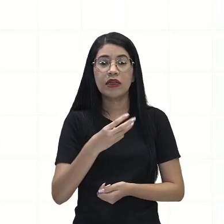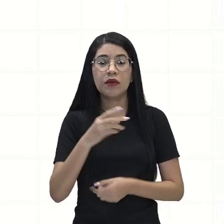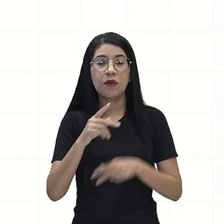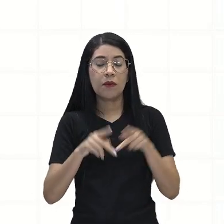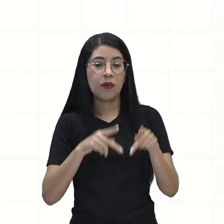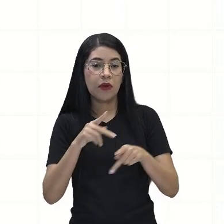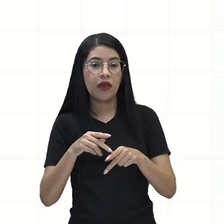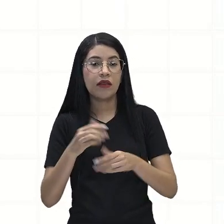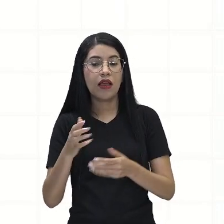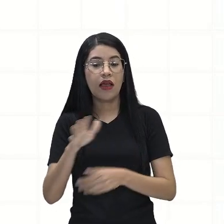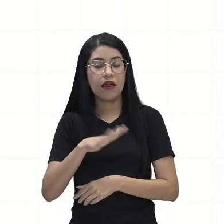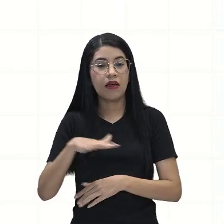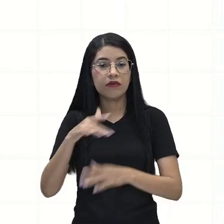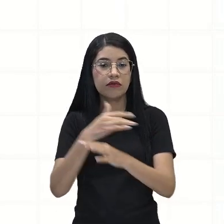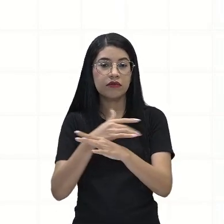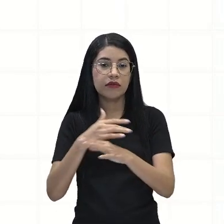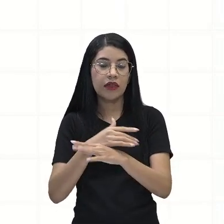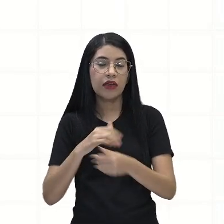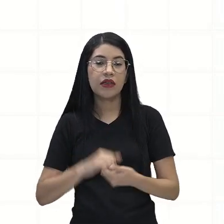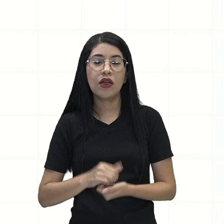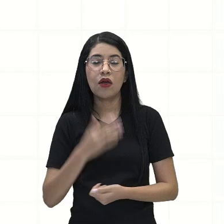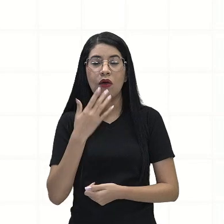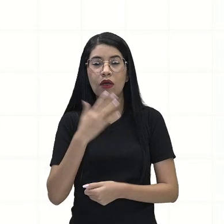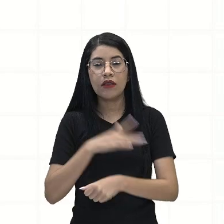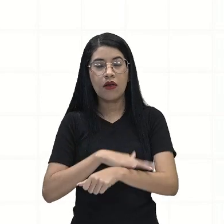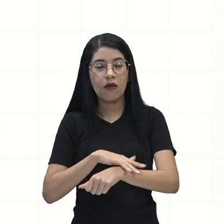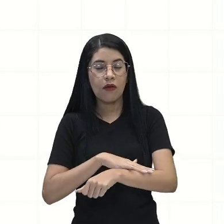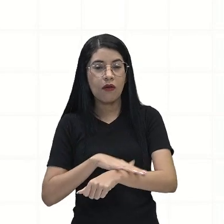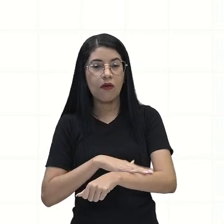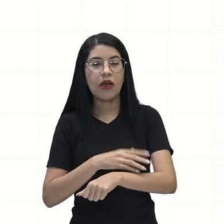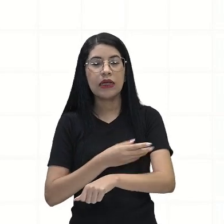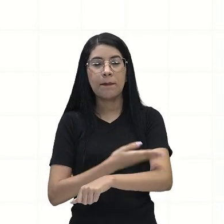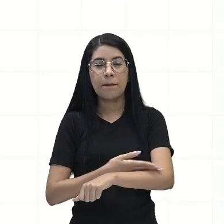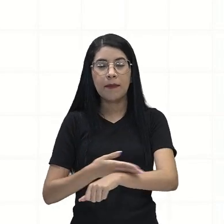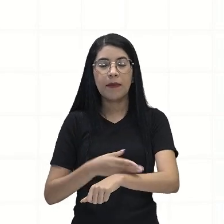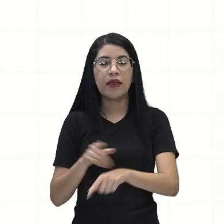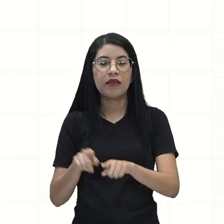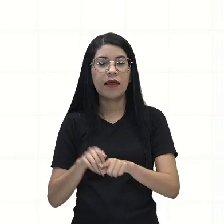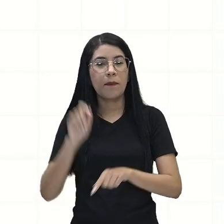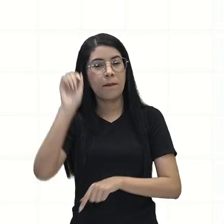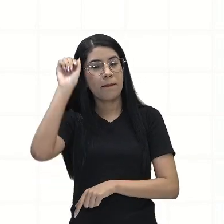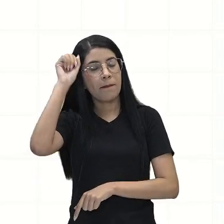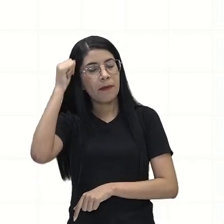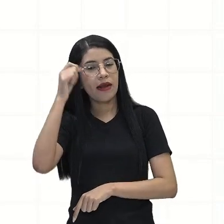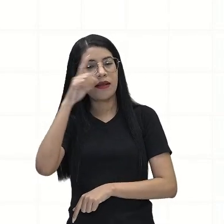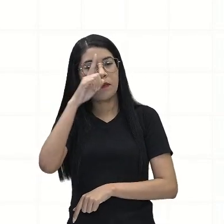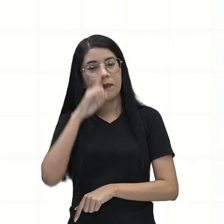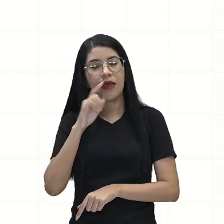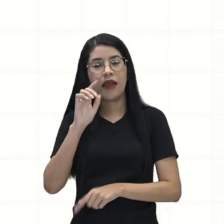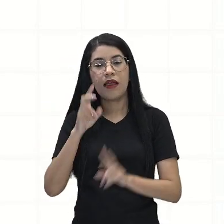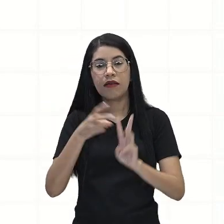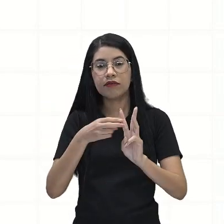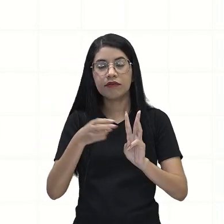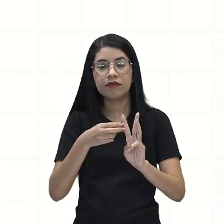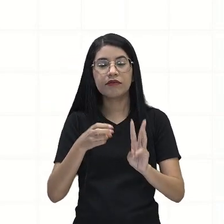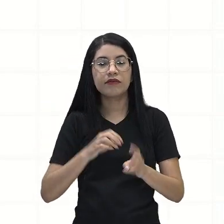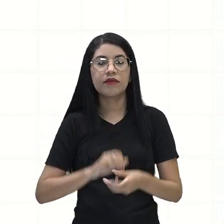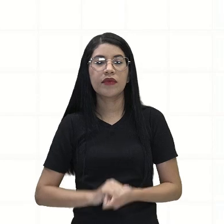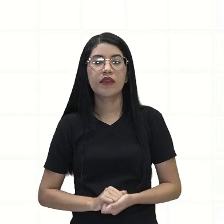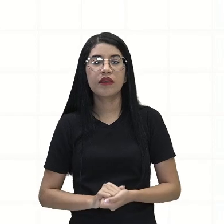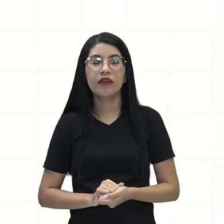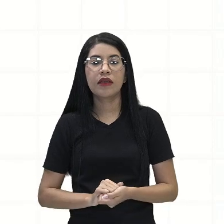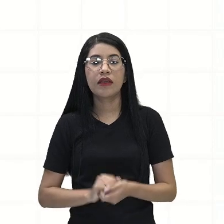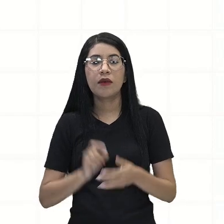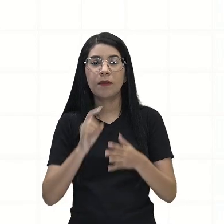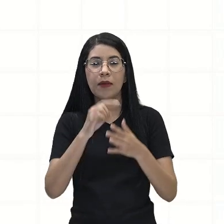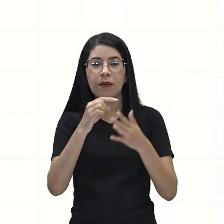urbana, por cor, raça, né, parda, branca, preta, amarela ou indígena. Então, toda essa